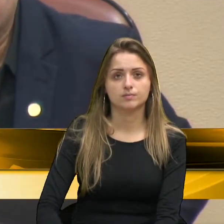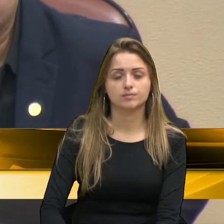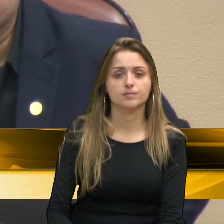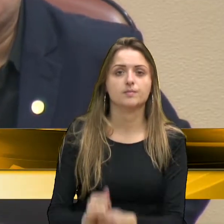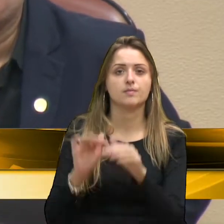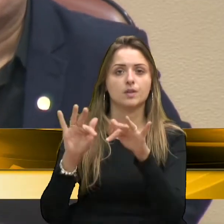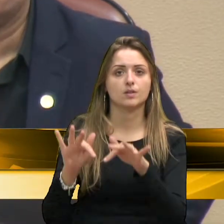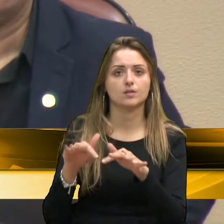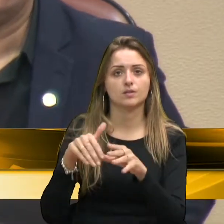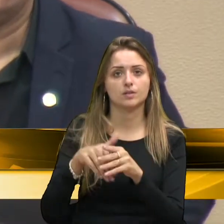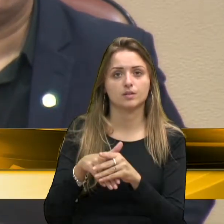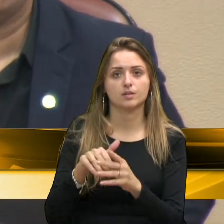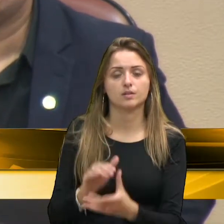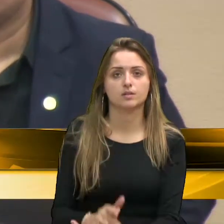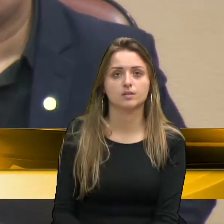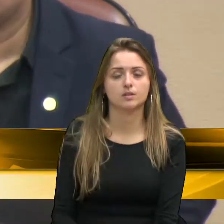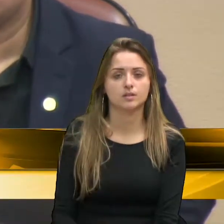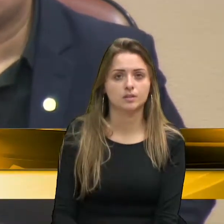Encerrada a votação.